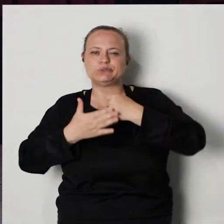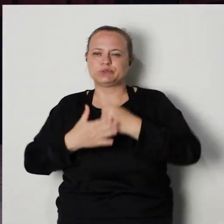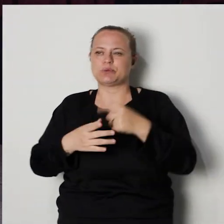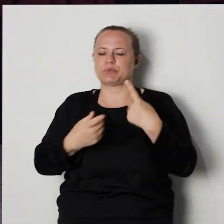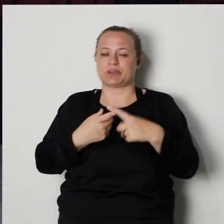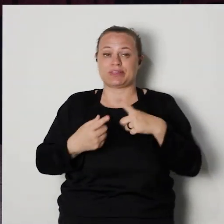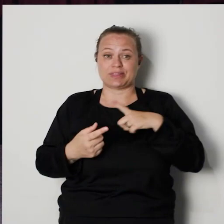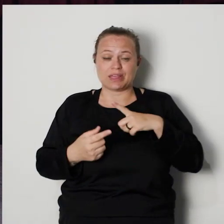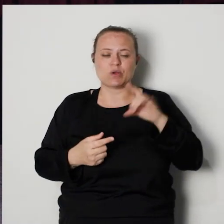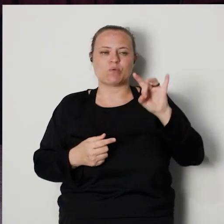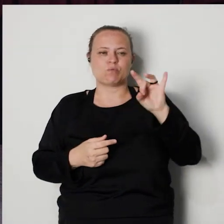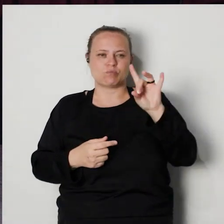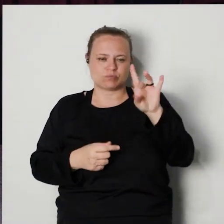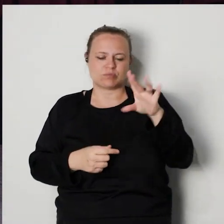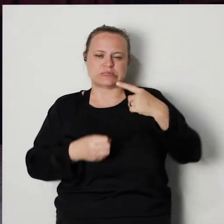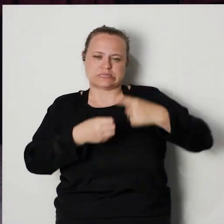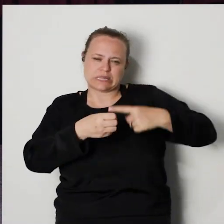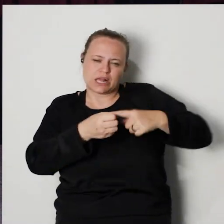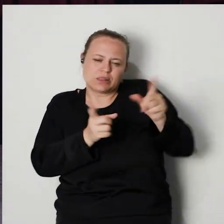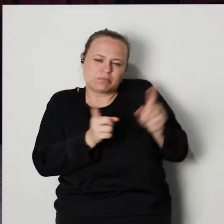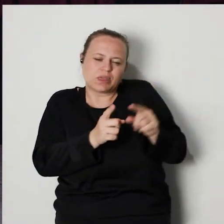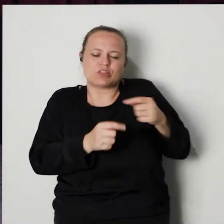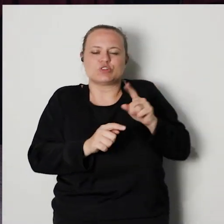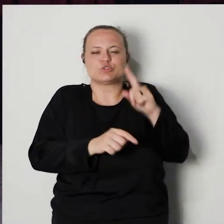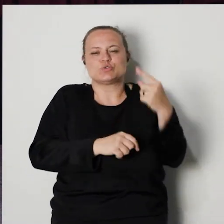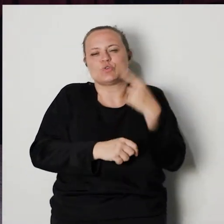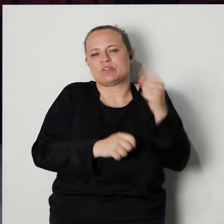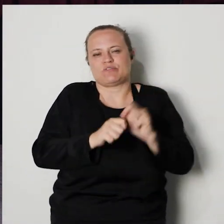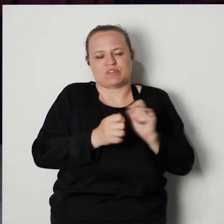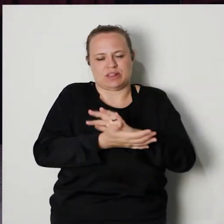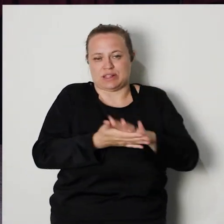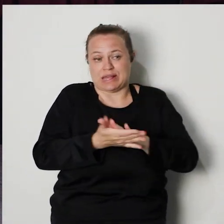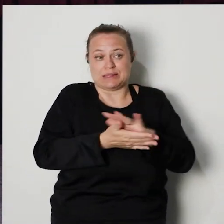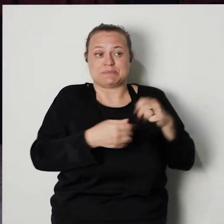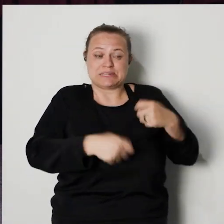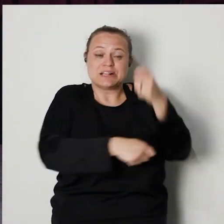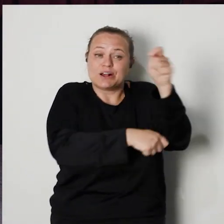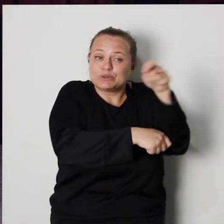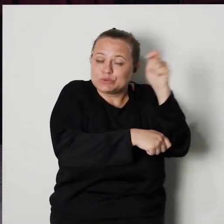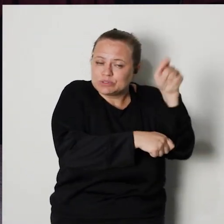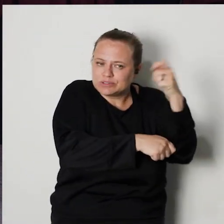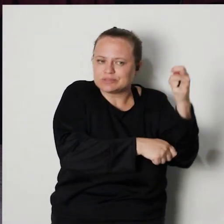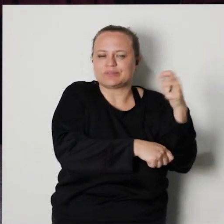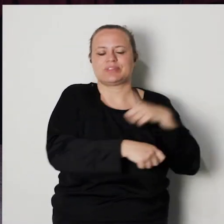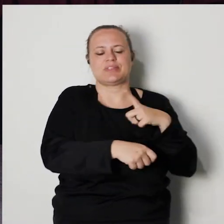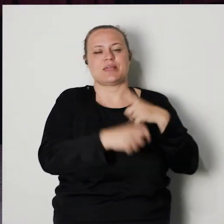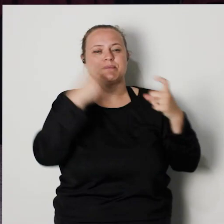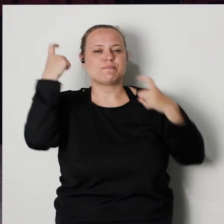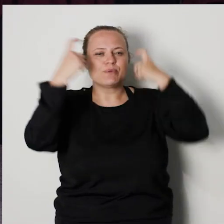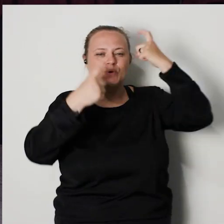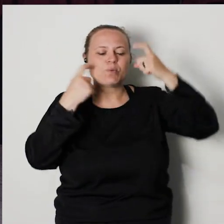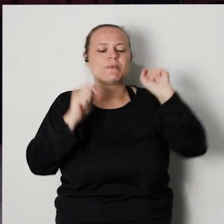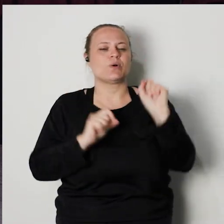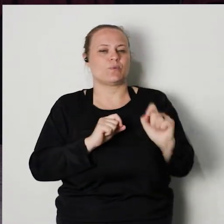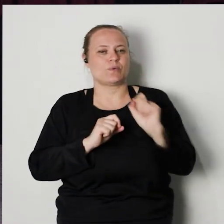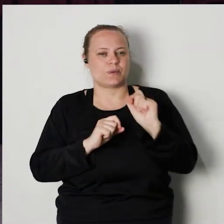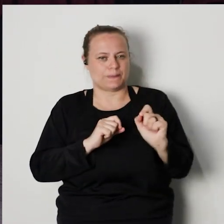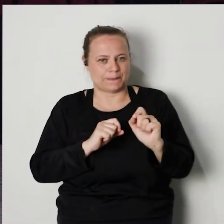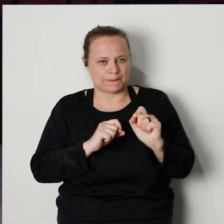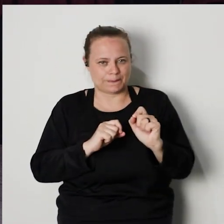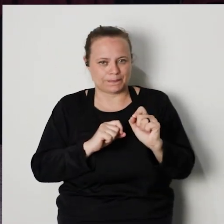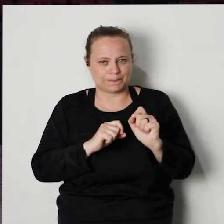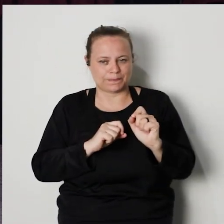pessoas começaram a ajudar, e aí municípios, por meio, né, das suas próprias associações, porque um município muito